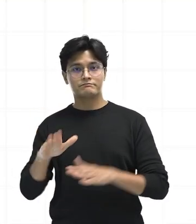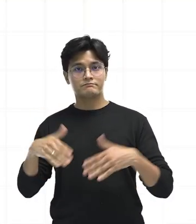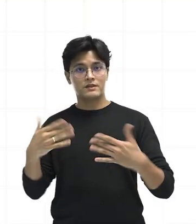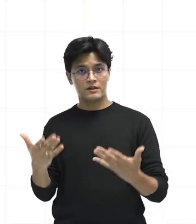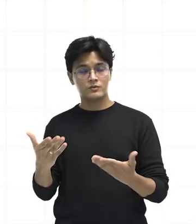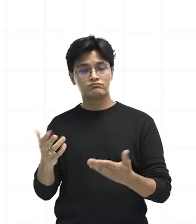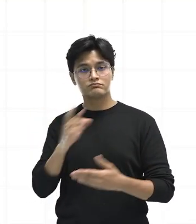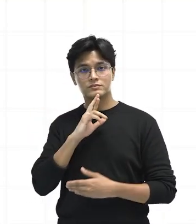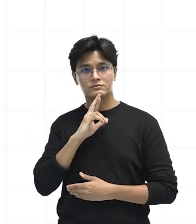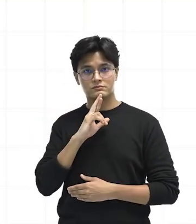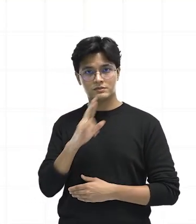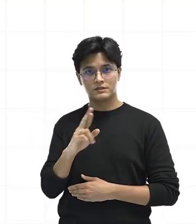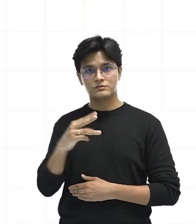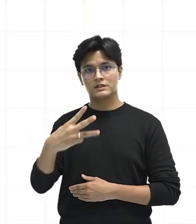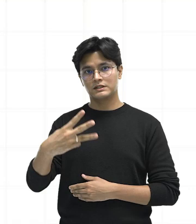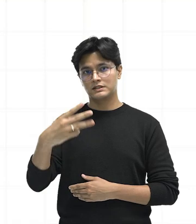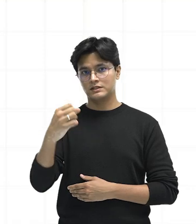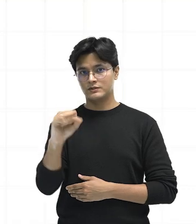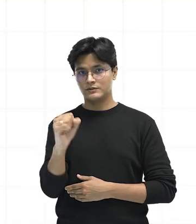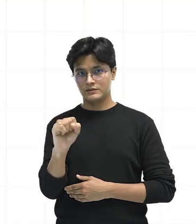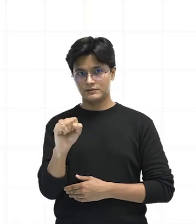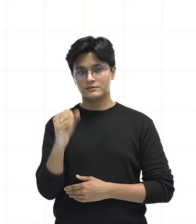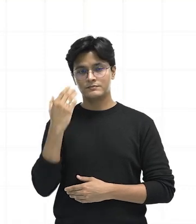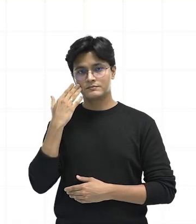será de 38